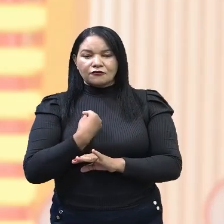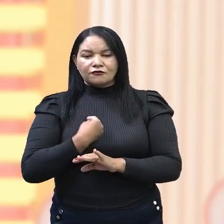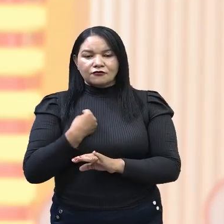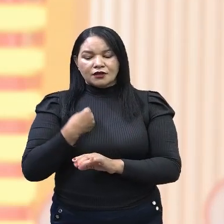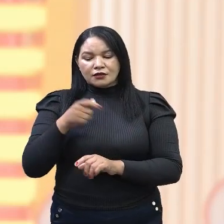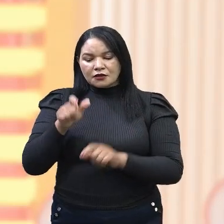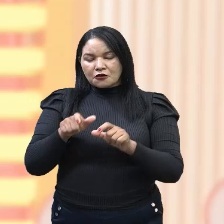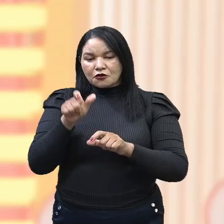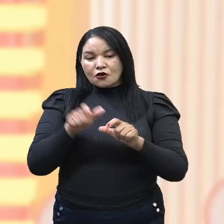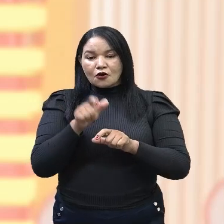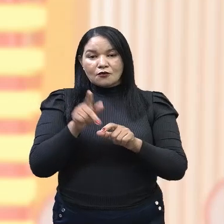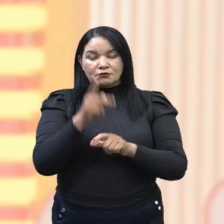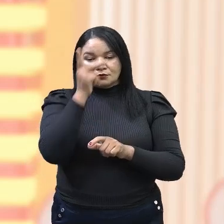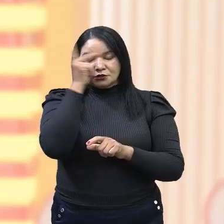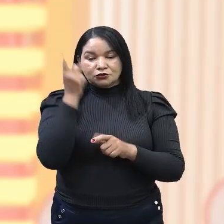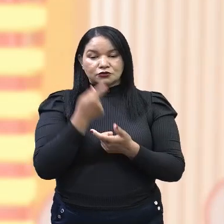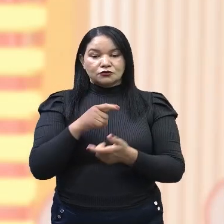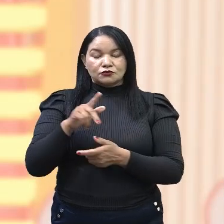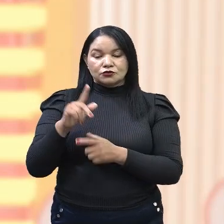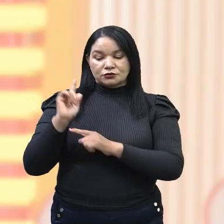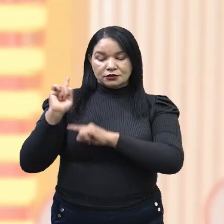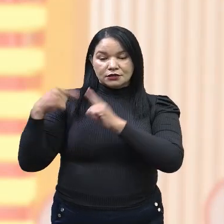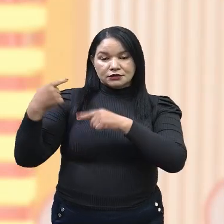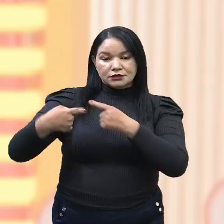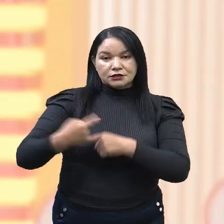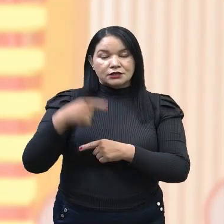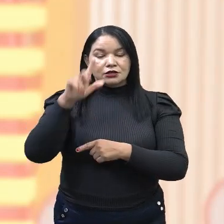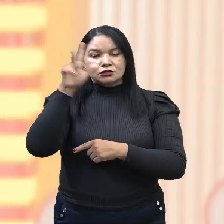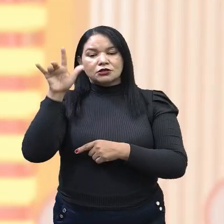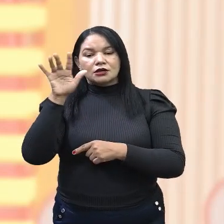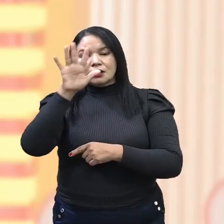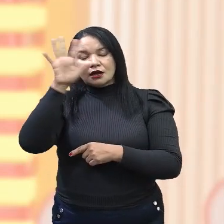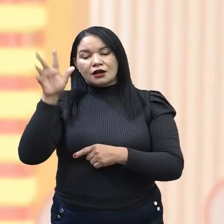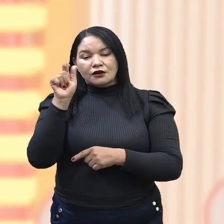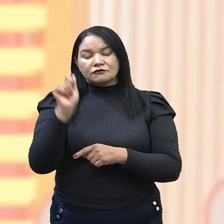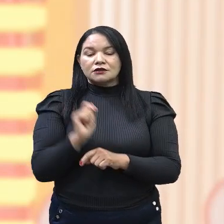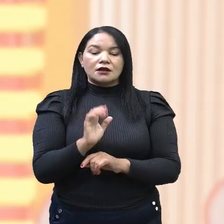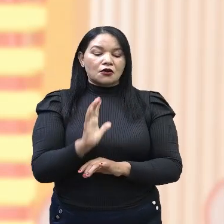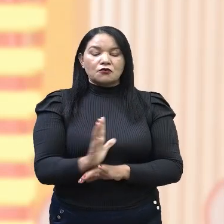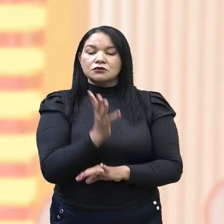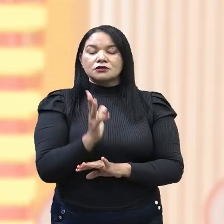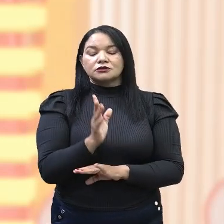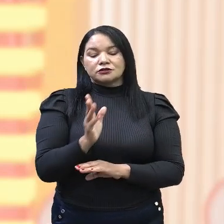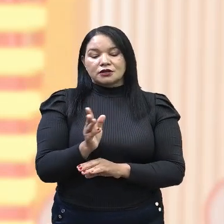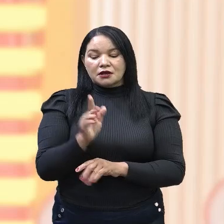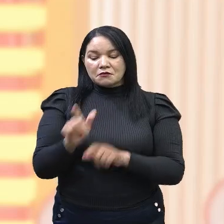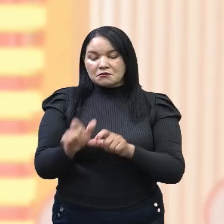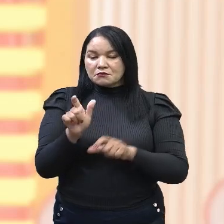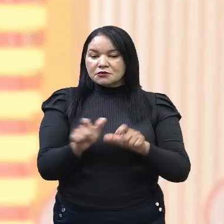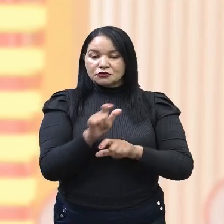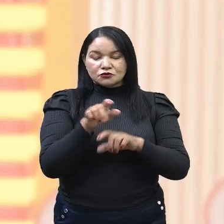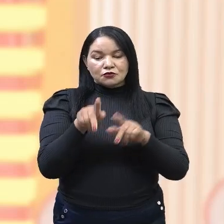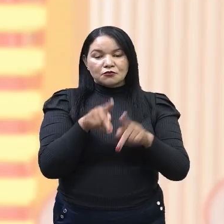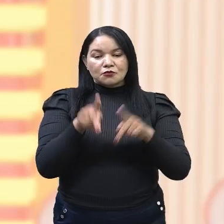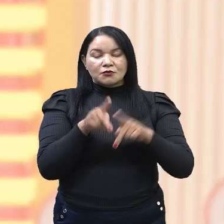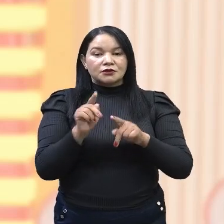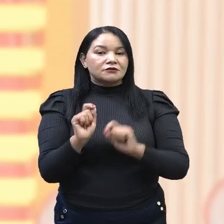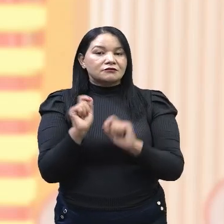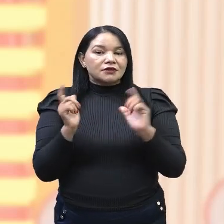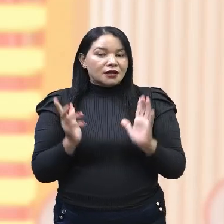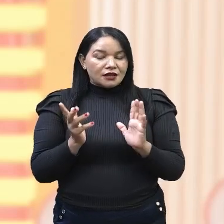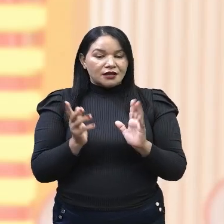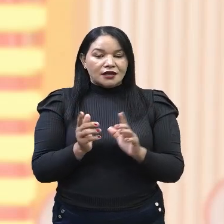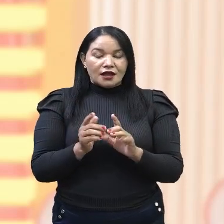população afrodescendente depois da abolição? O que vocês acham que vai acontecer com essa população? Será que eles realmente